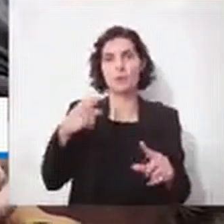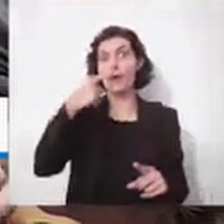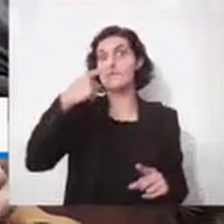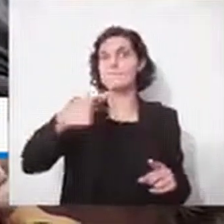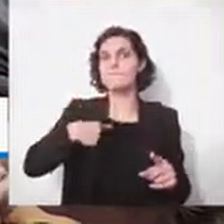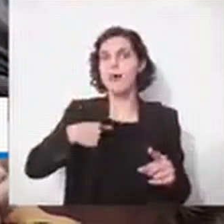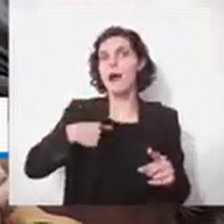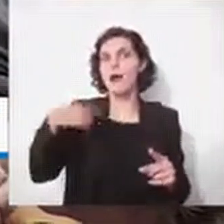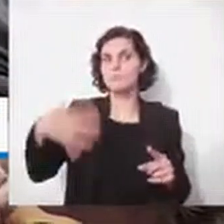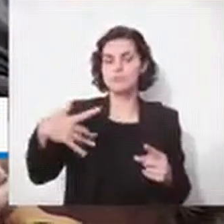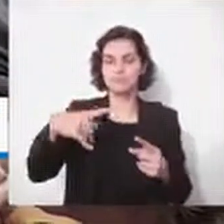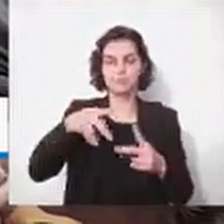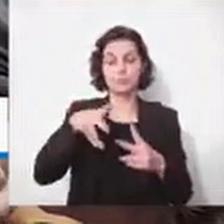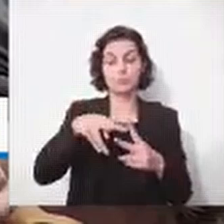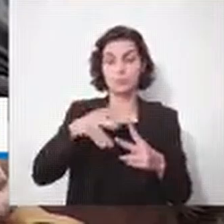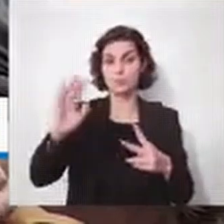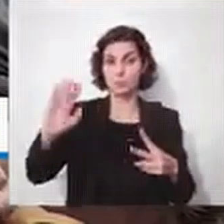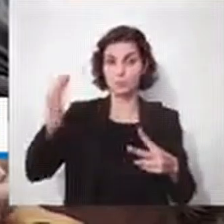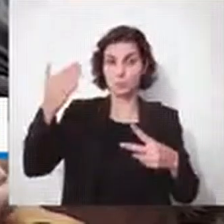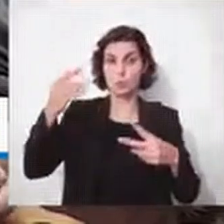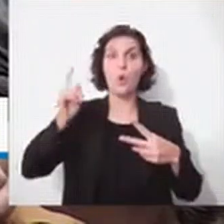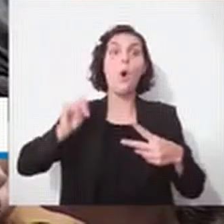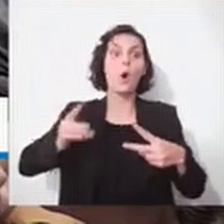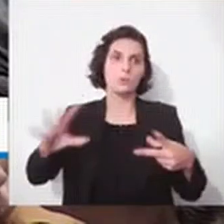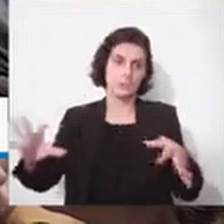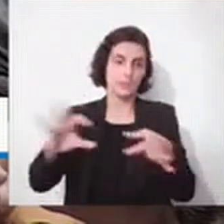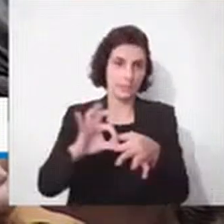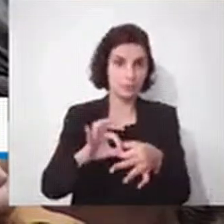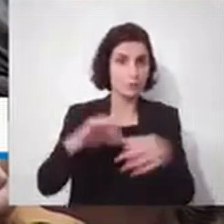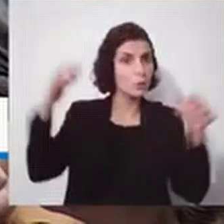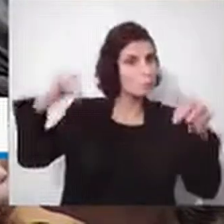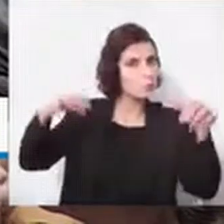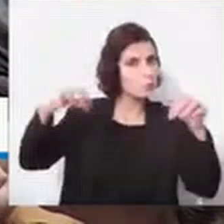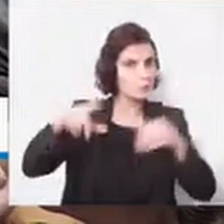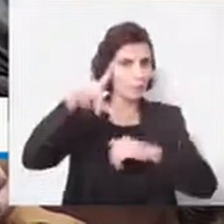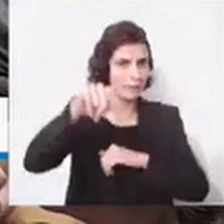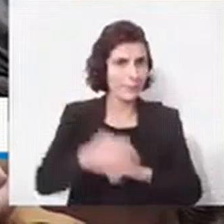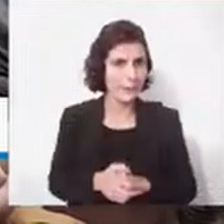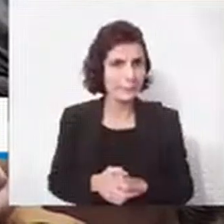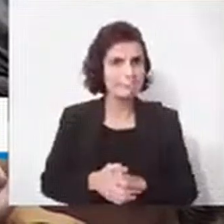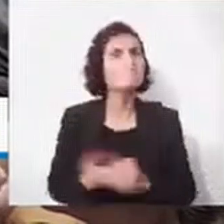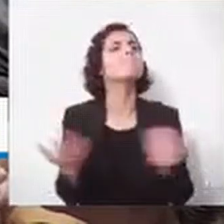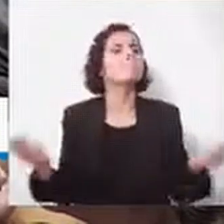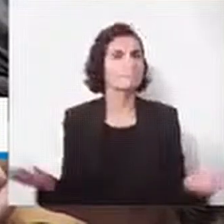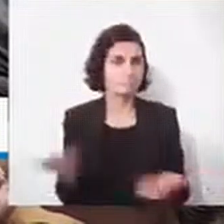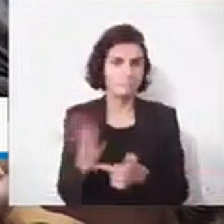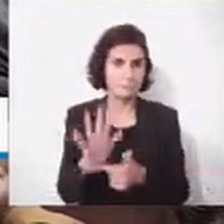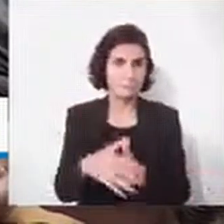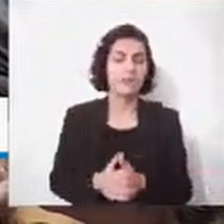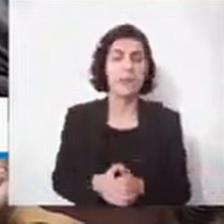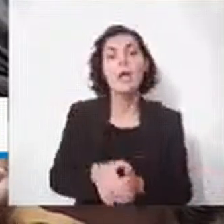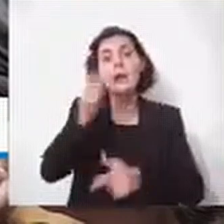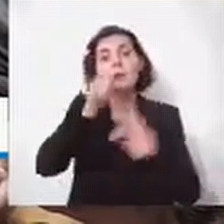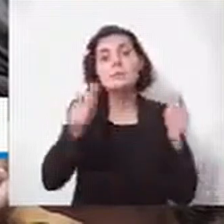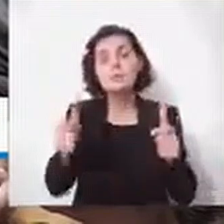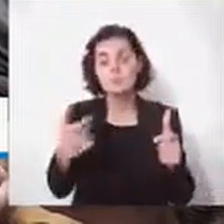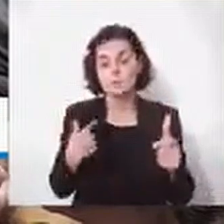Metropolitana estão também relacionadas com a problemática da chuva. Ora, vejamos, as pessoas não andam de transporte